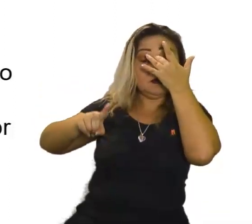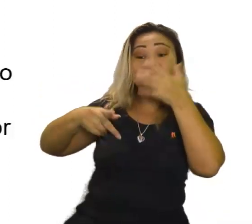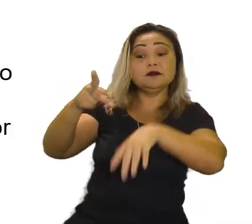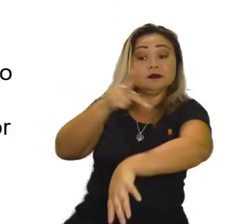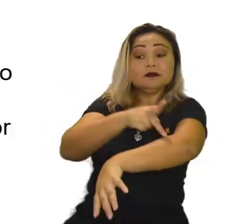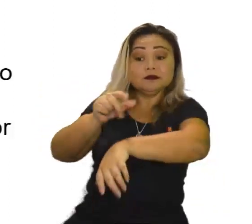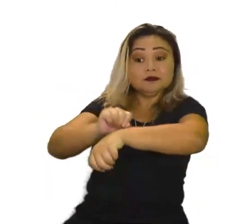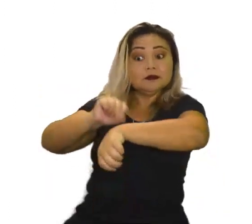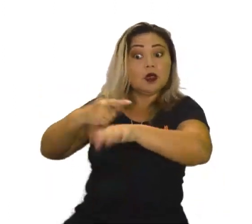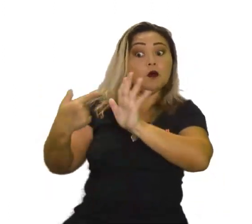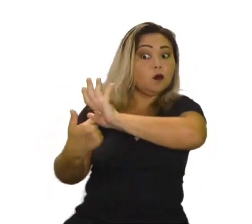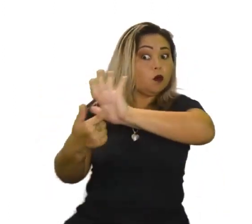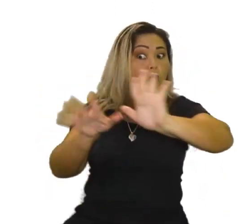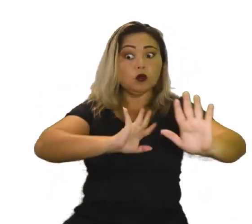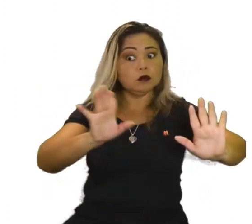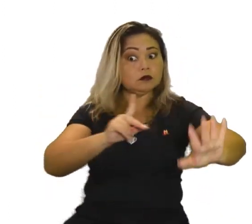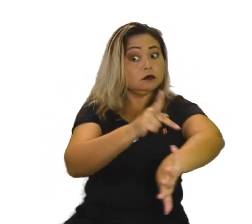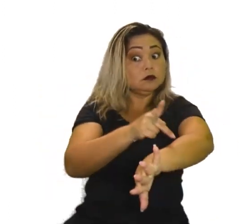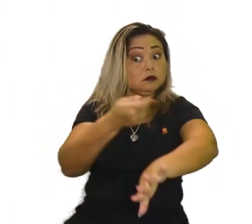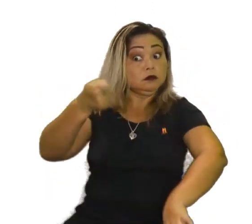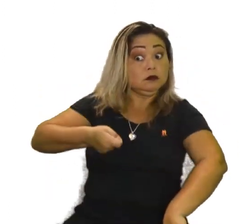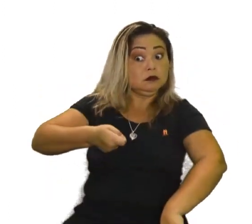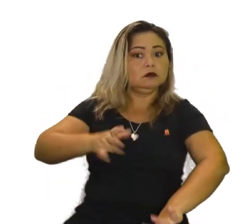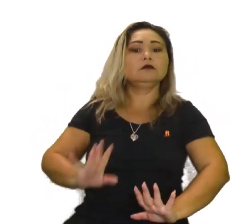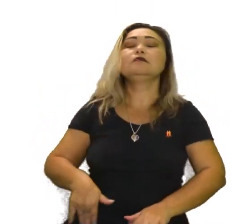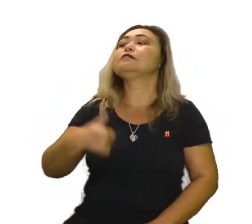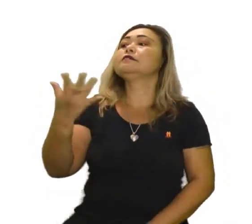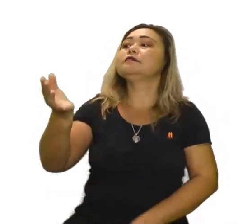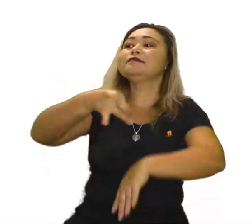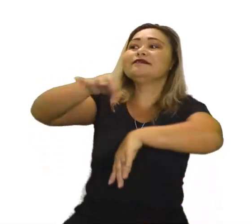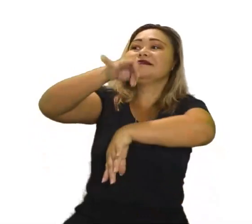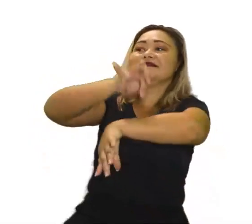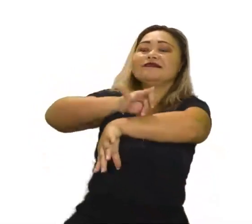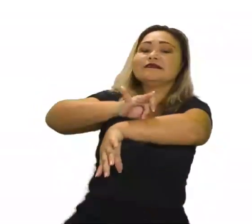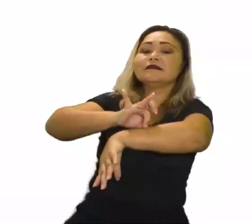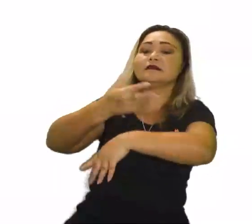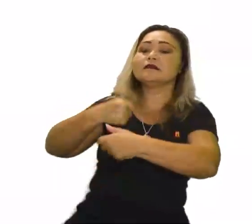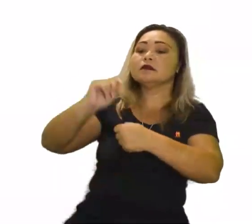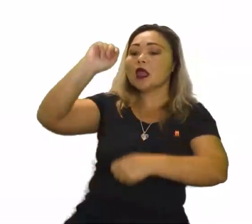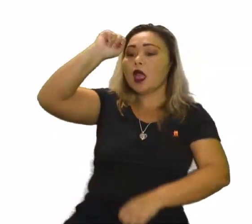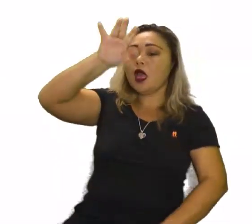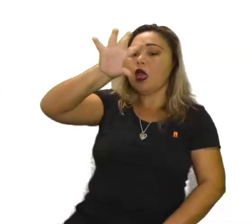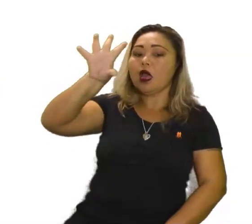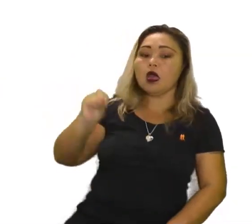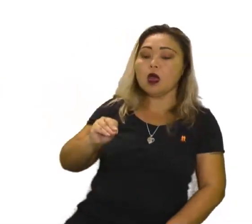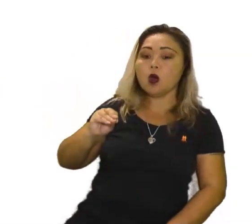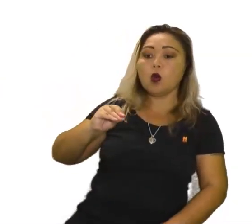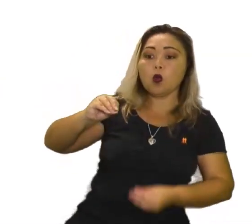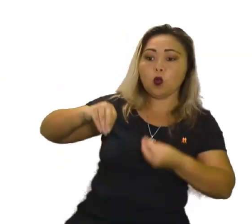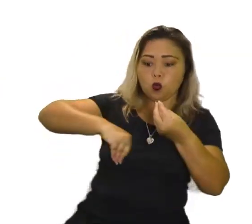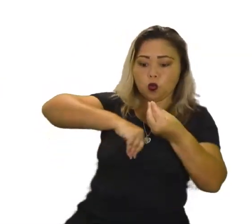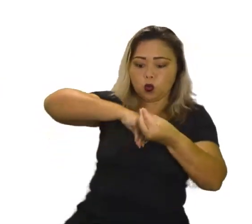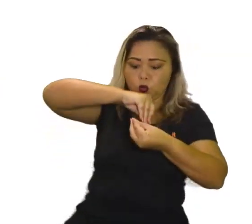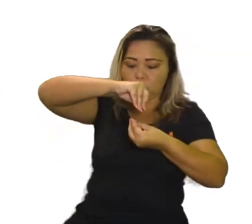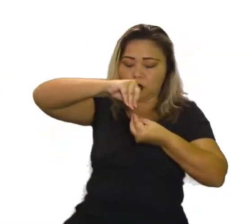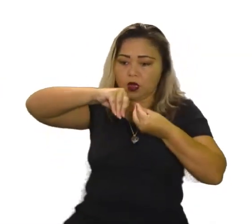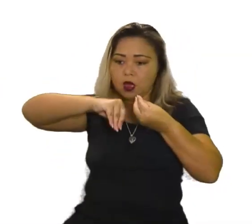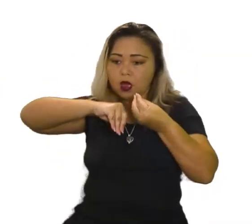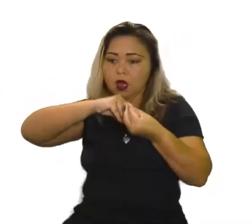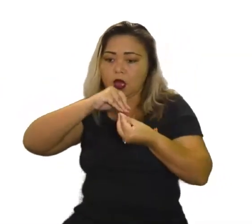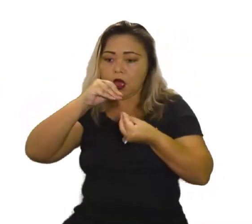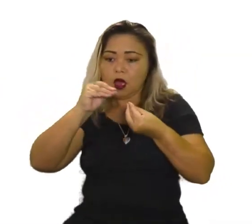me pendura na árvore. E as abelhas africanas, professor? É o resultado do cruzamento